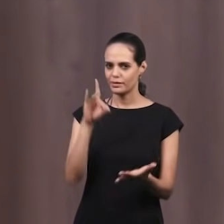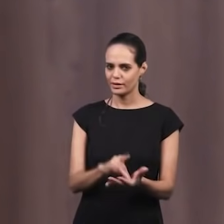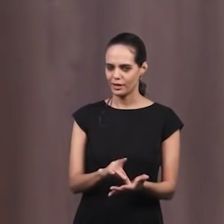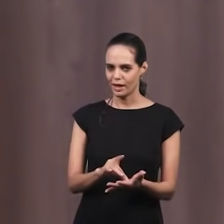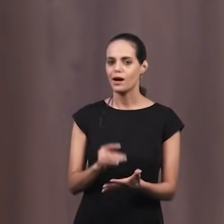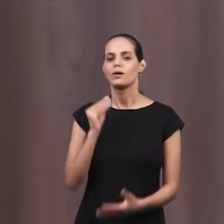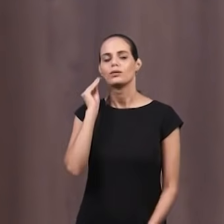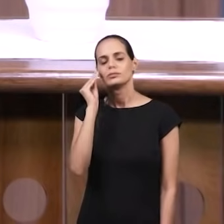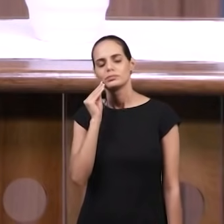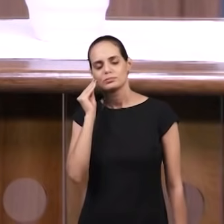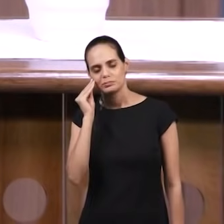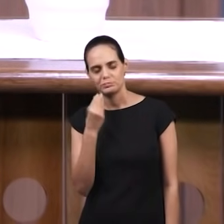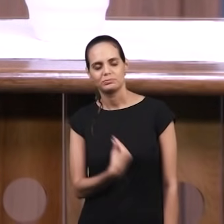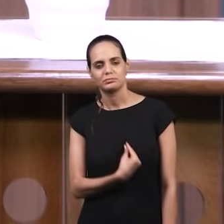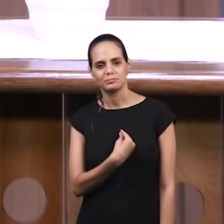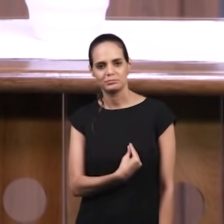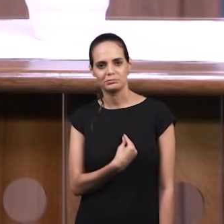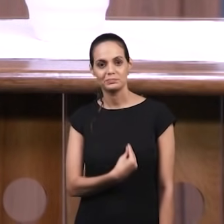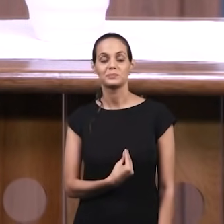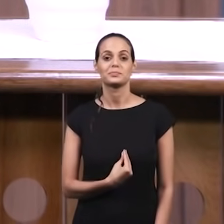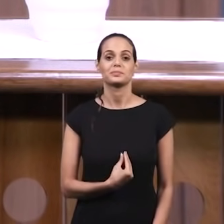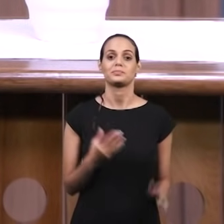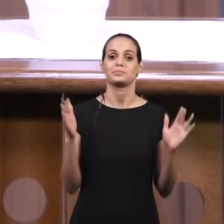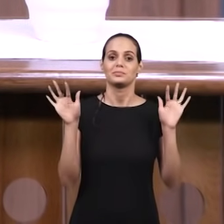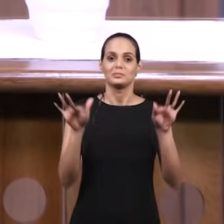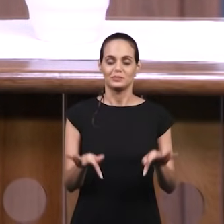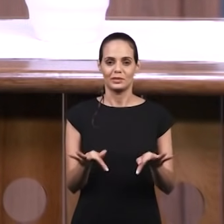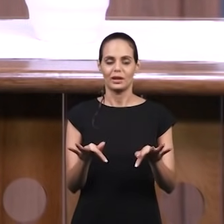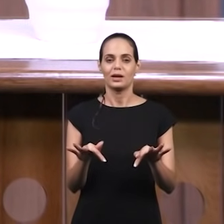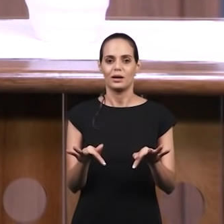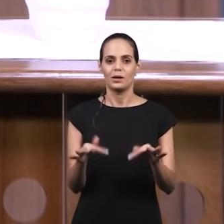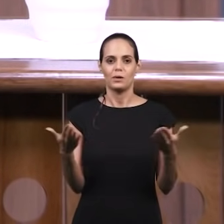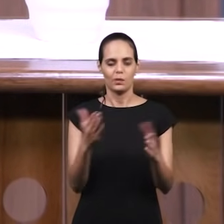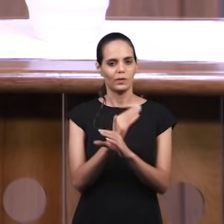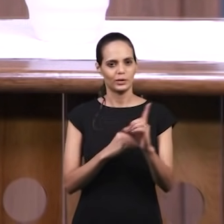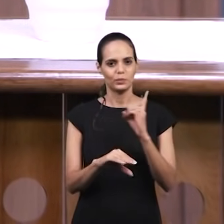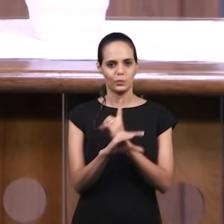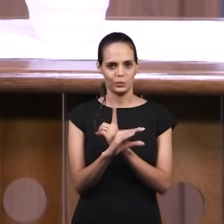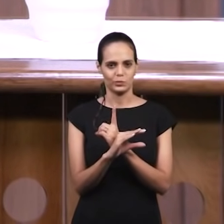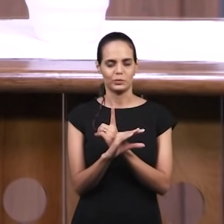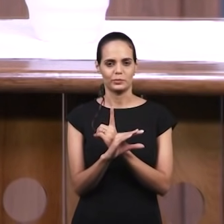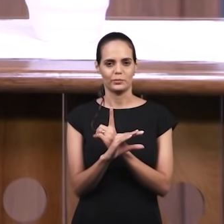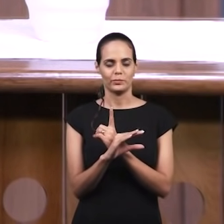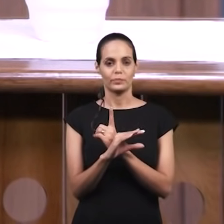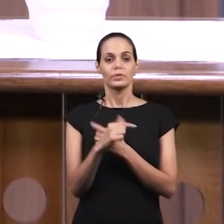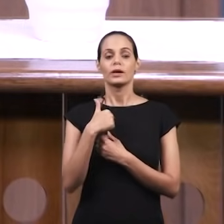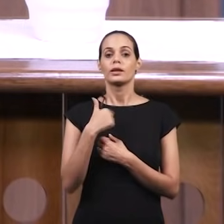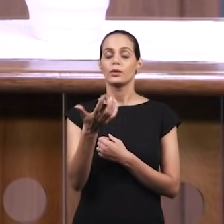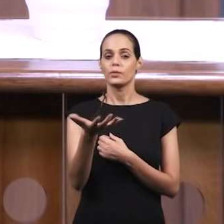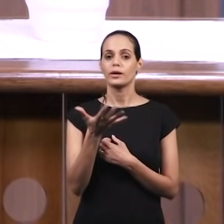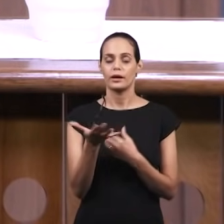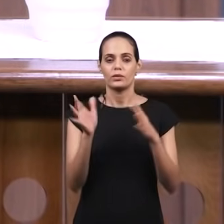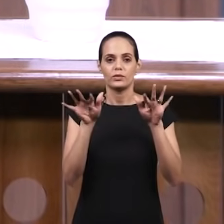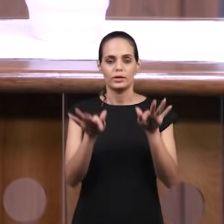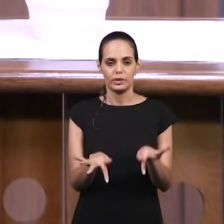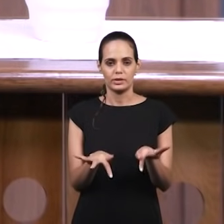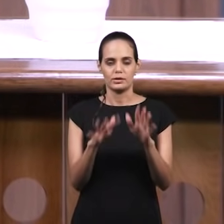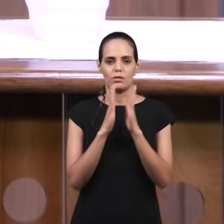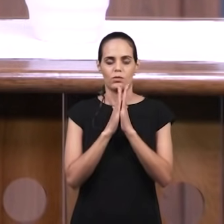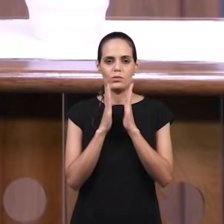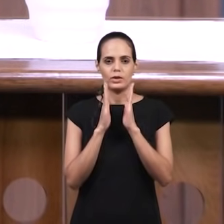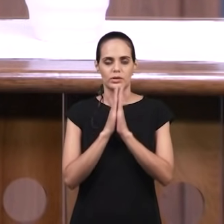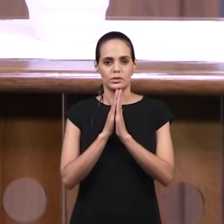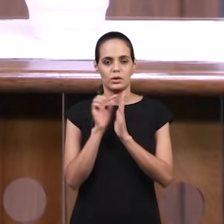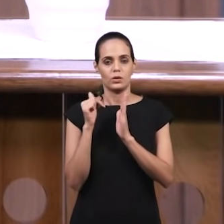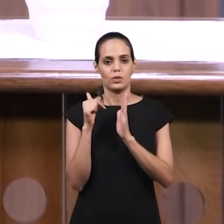esta experiência. Nós estamos chegando assim ao final desta edição, deste culto. Eu quero encerrar agora com